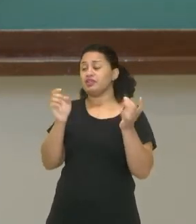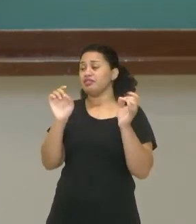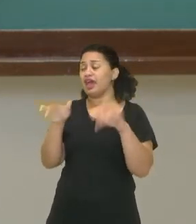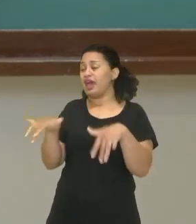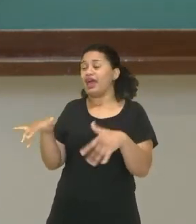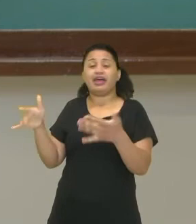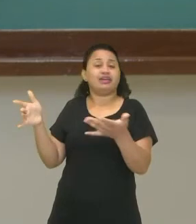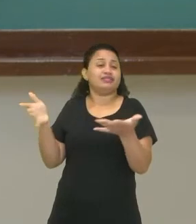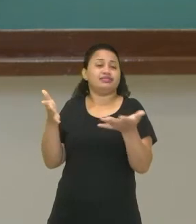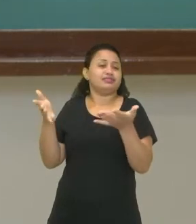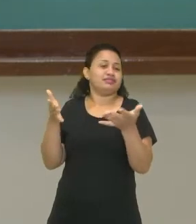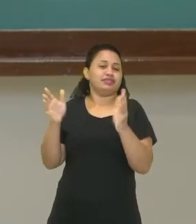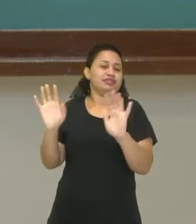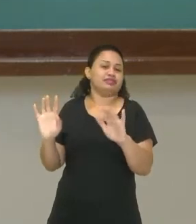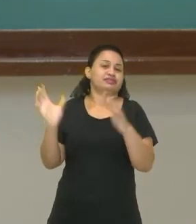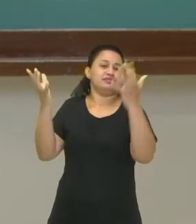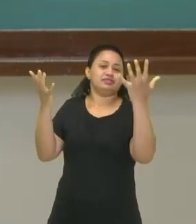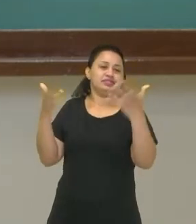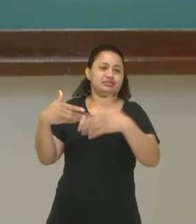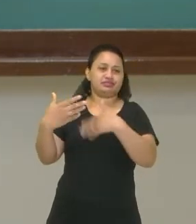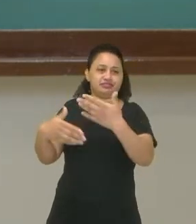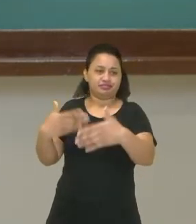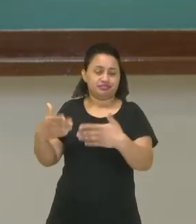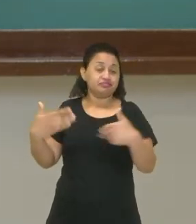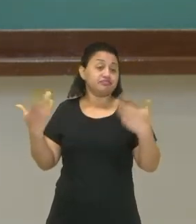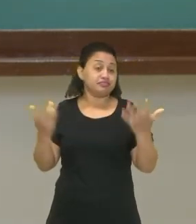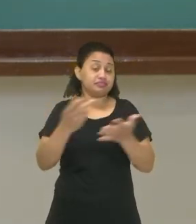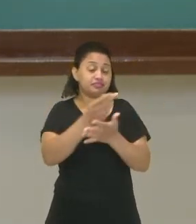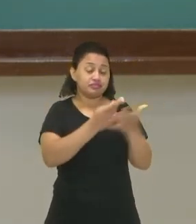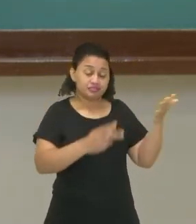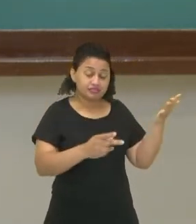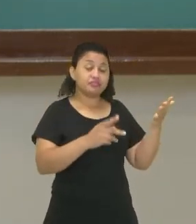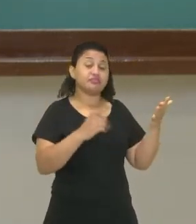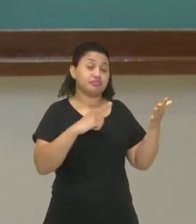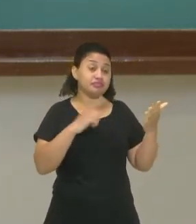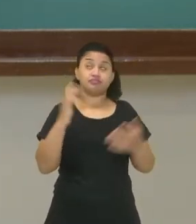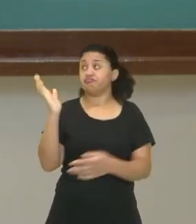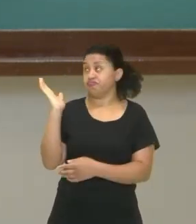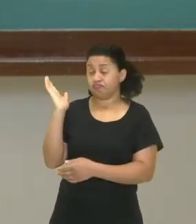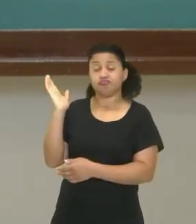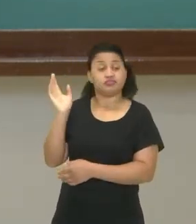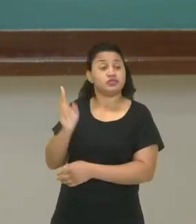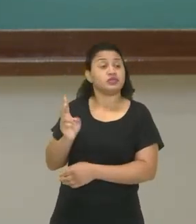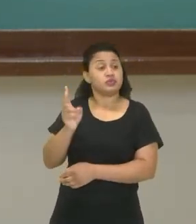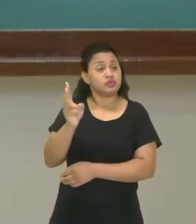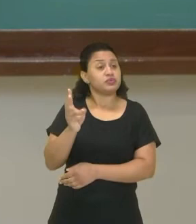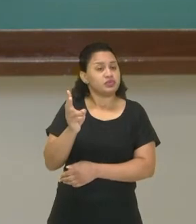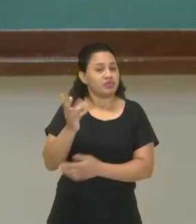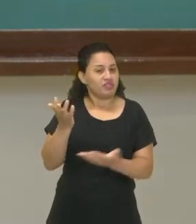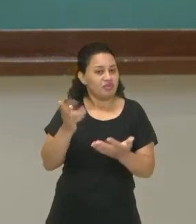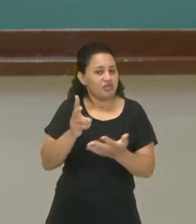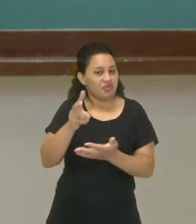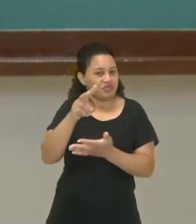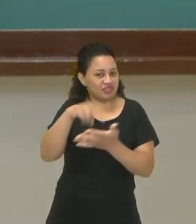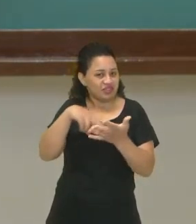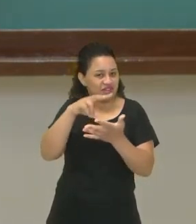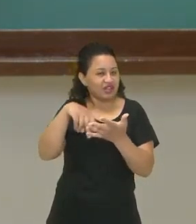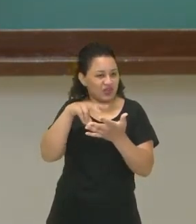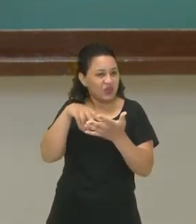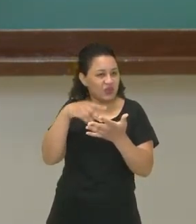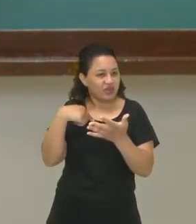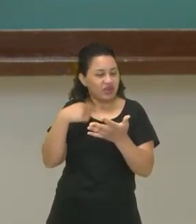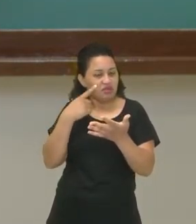né? Então, o poema Mocidade e Morte, ele continua, e nós continuamos com a análise. Vamos ver